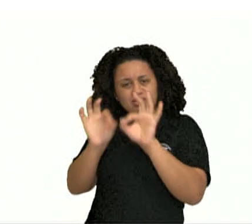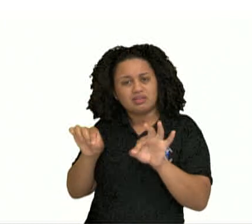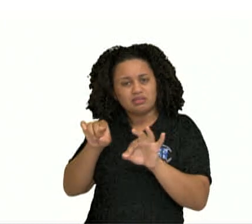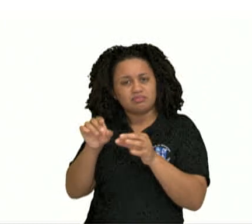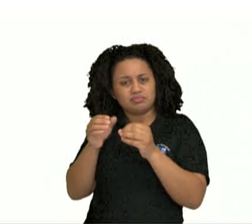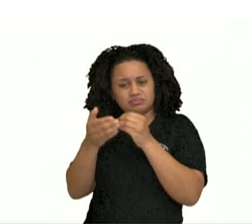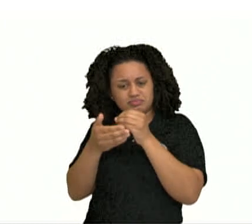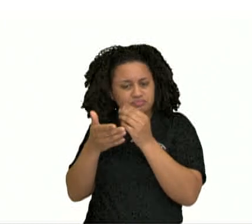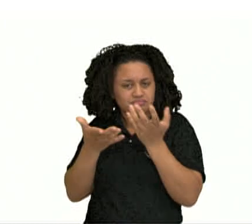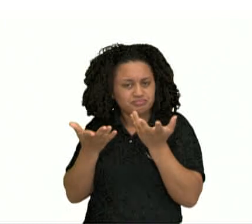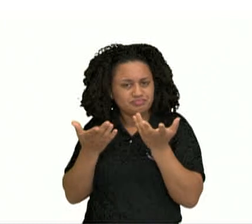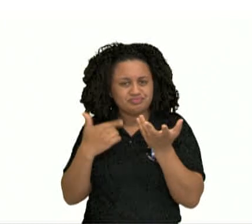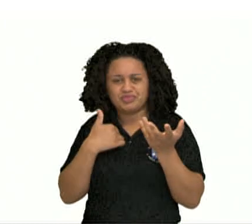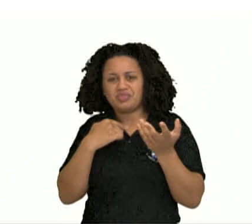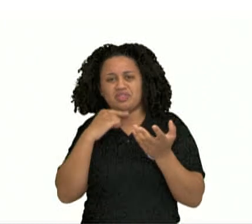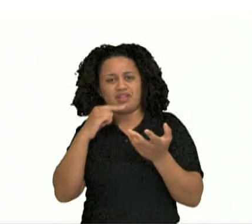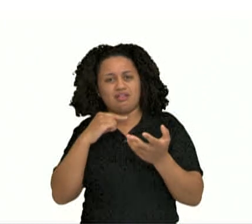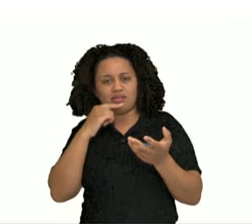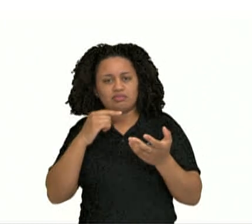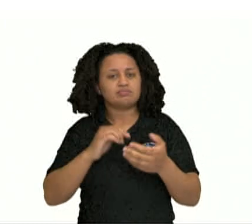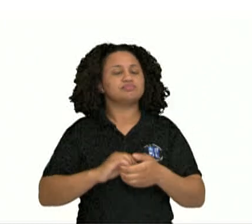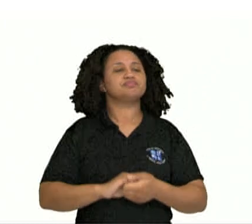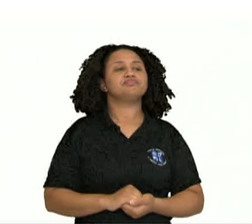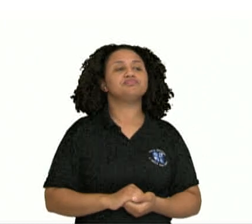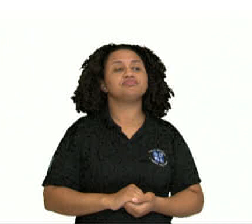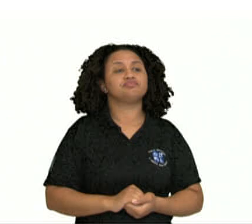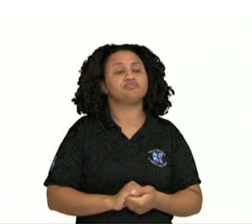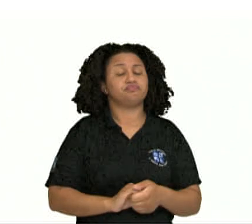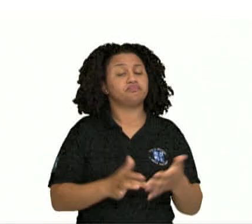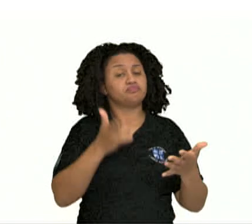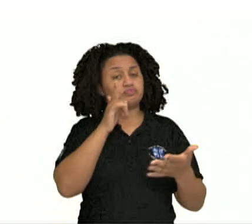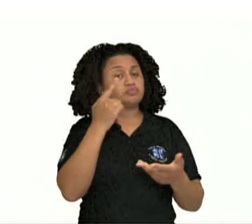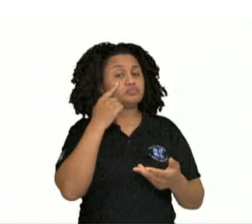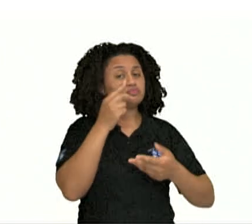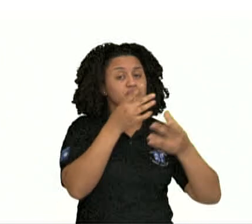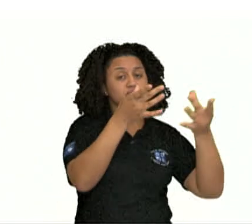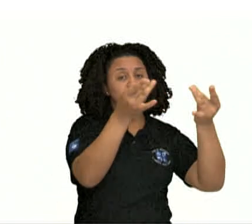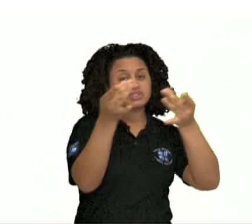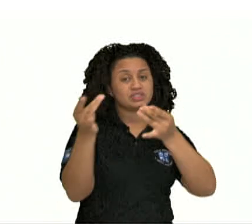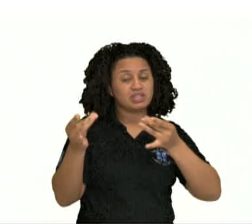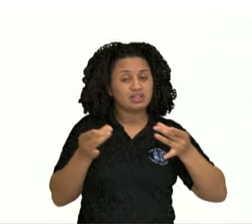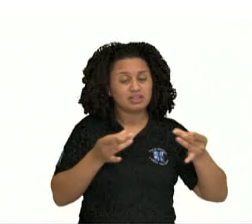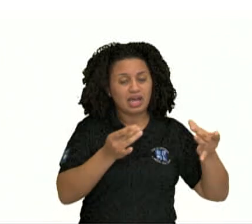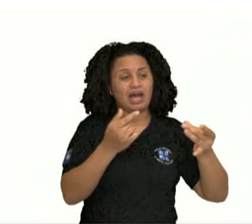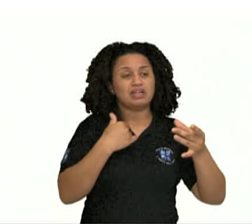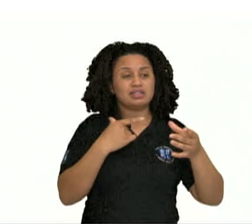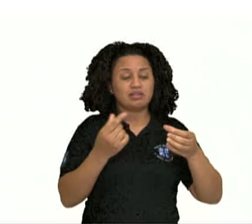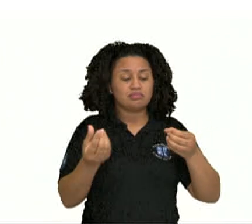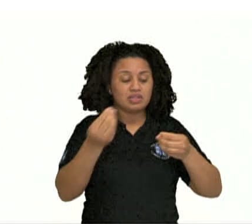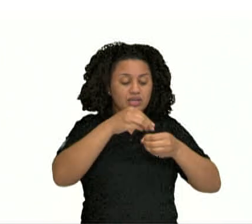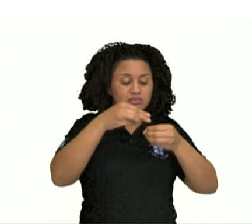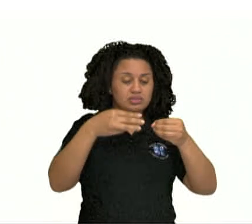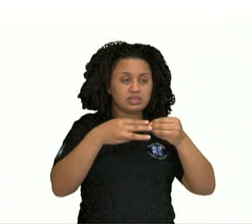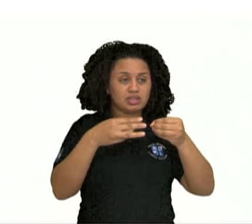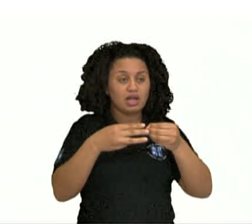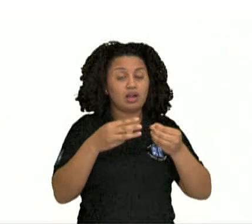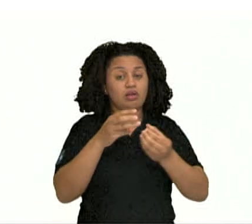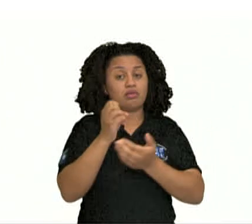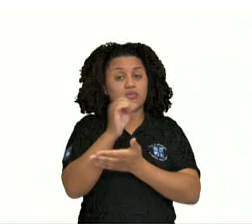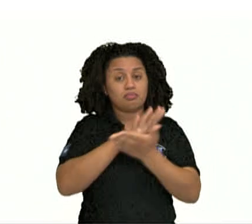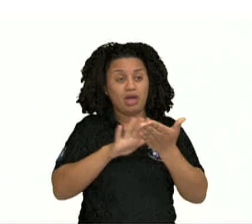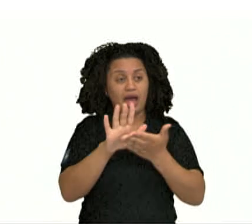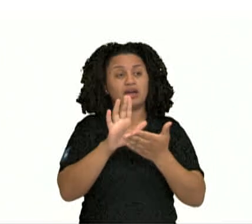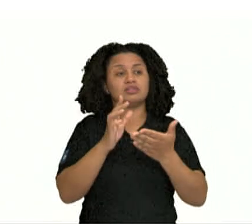microscópio óptico de mesa seria impossível né você consegue detalhes muitas vezes de dentro da célula esse daqui são